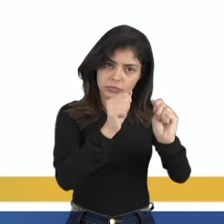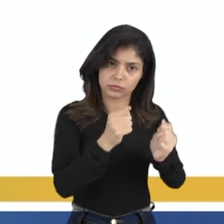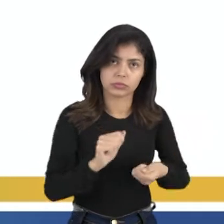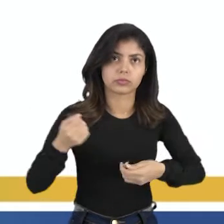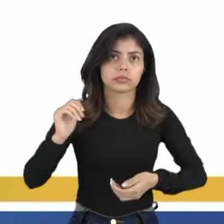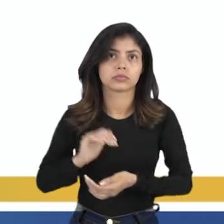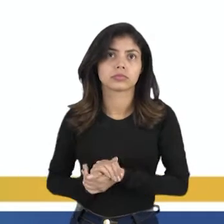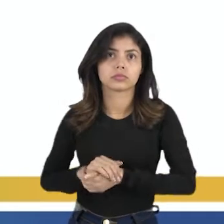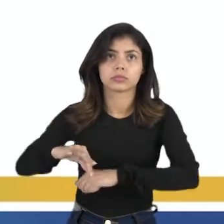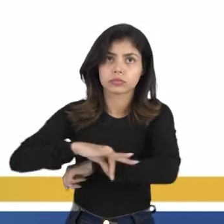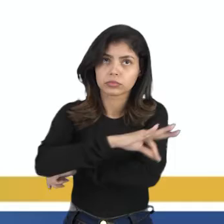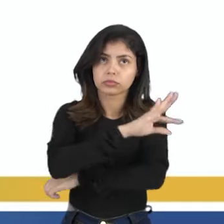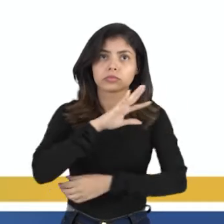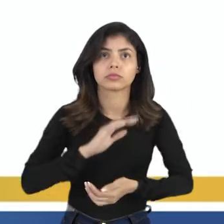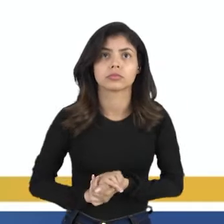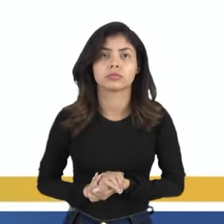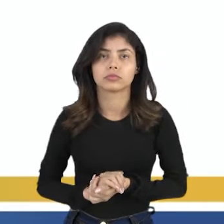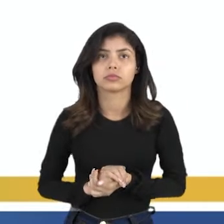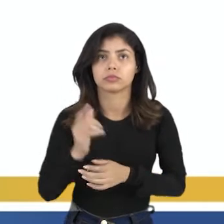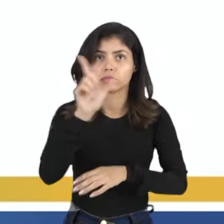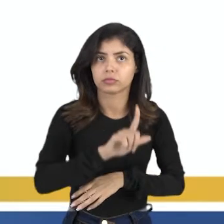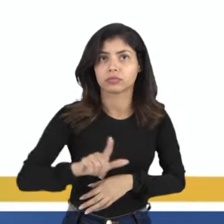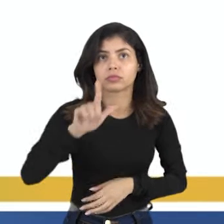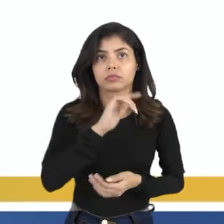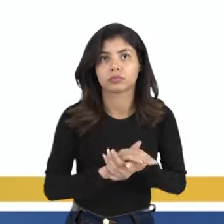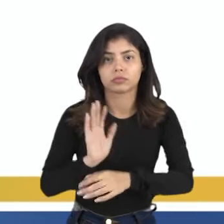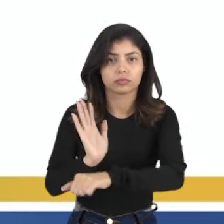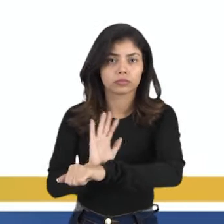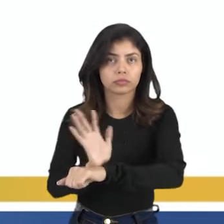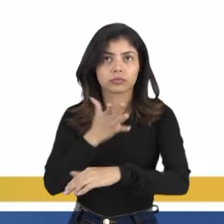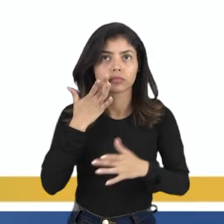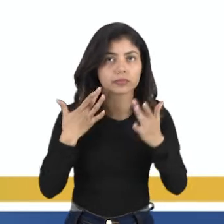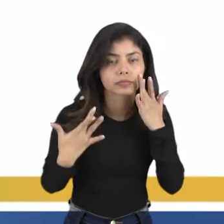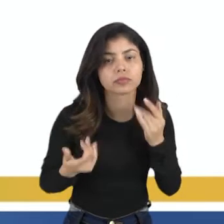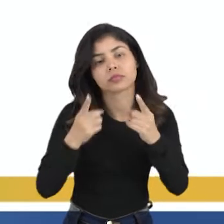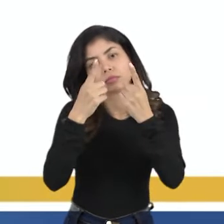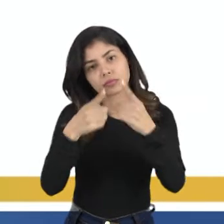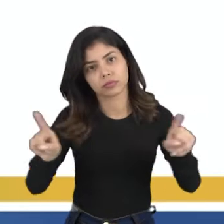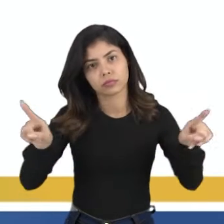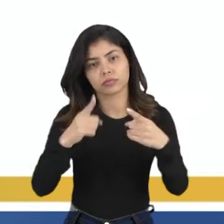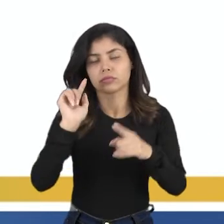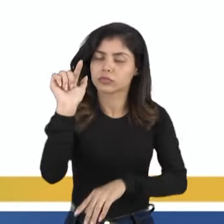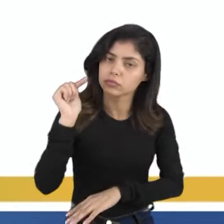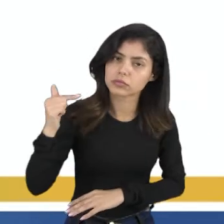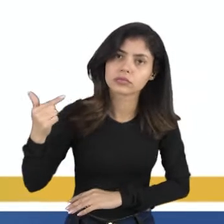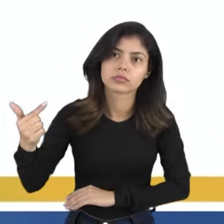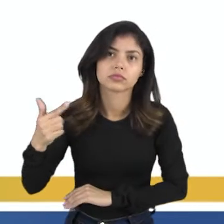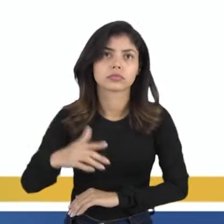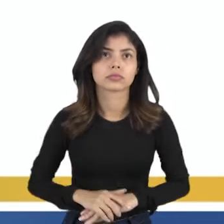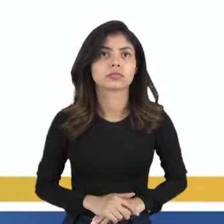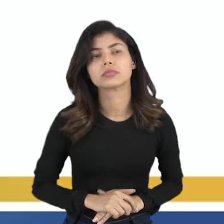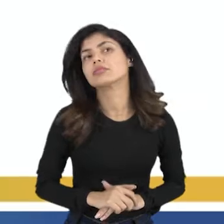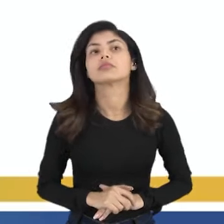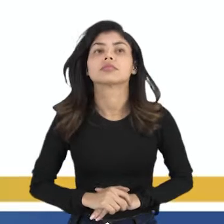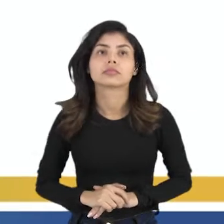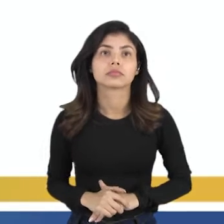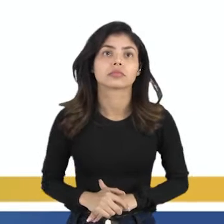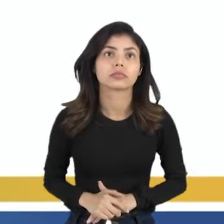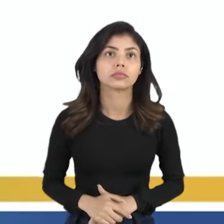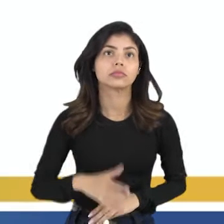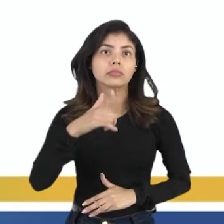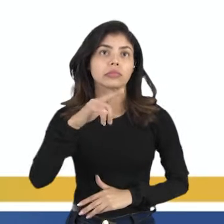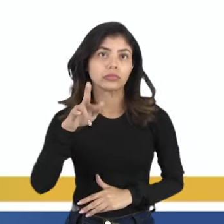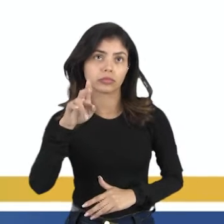pintura, escultura, arquitetura, literatura, cinema, teatro, música e etc.